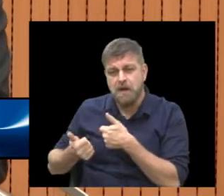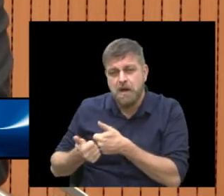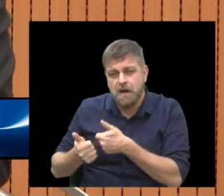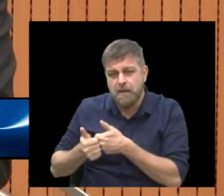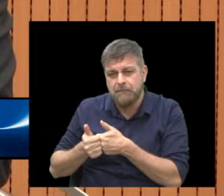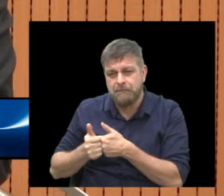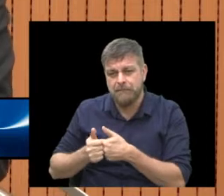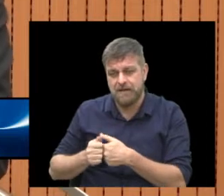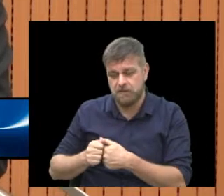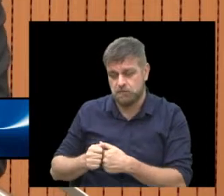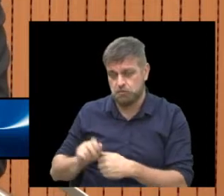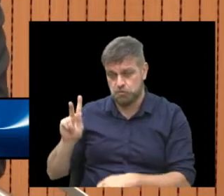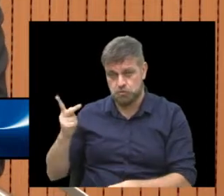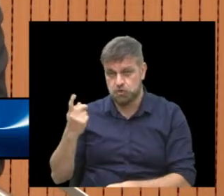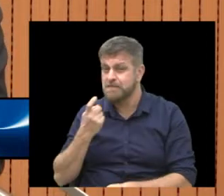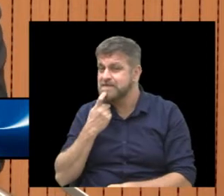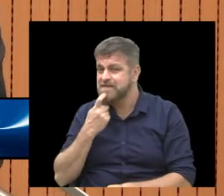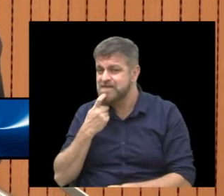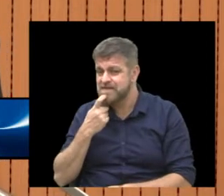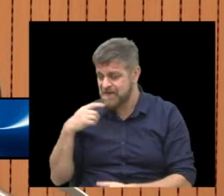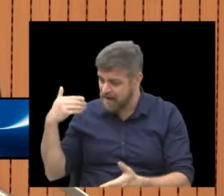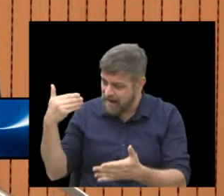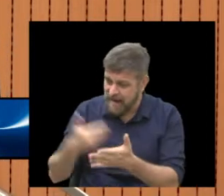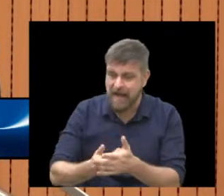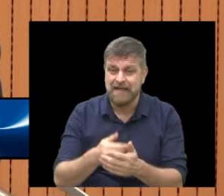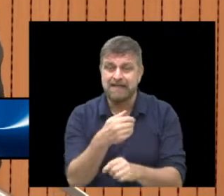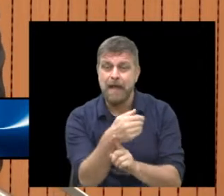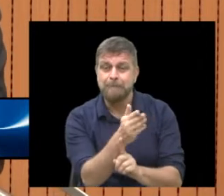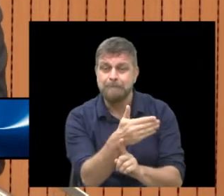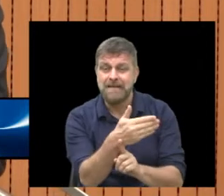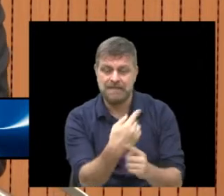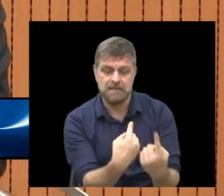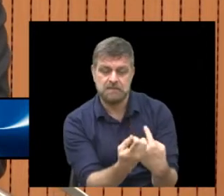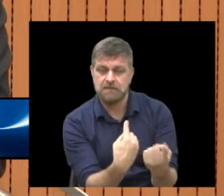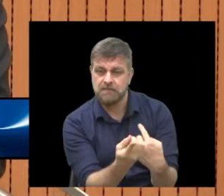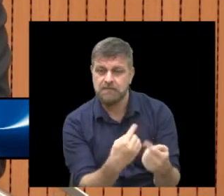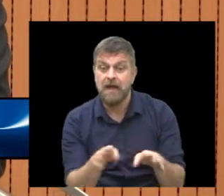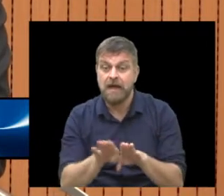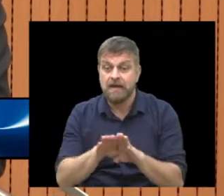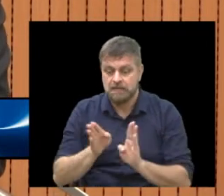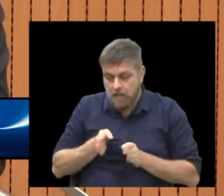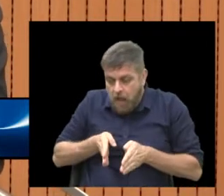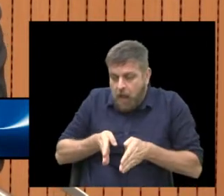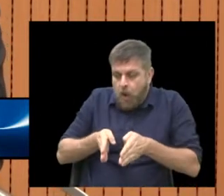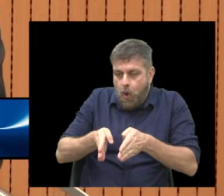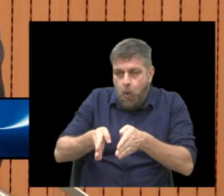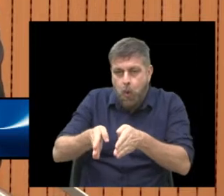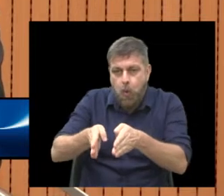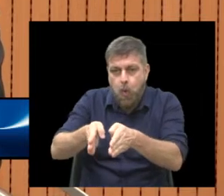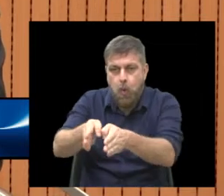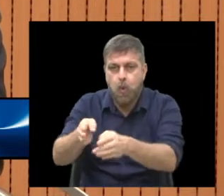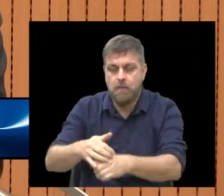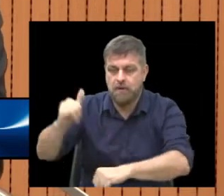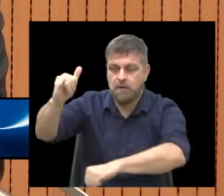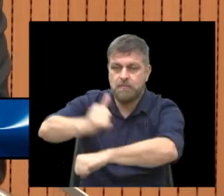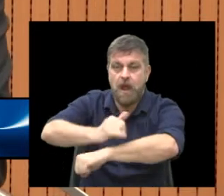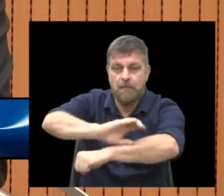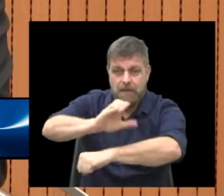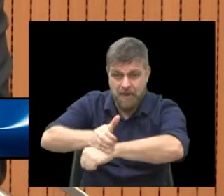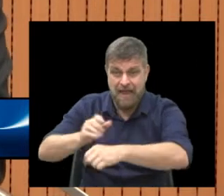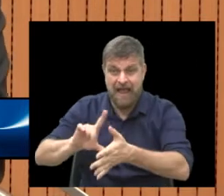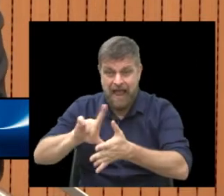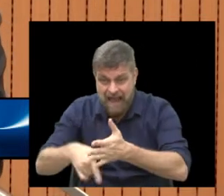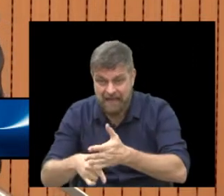do Campinas Shopping, até a rodovia dos Bandeirantes, e no sentido aeroporto de Viracopos, e após atravessar